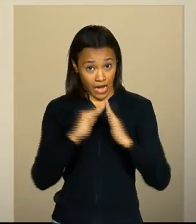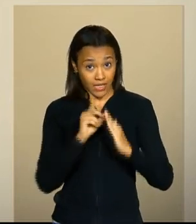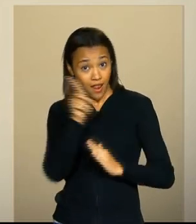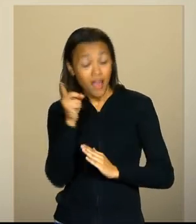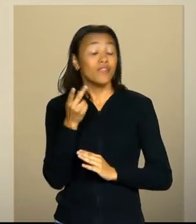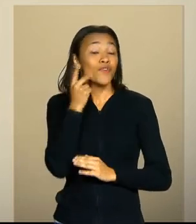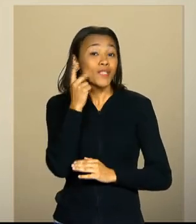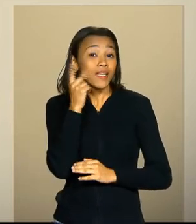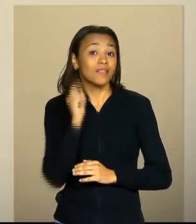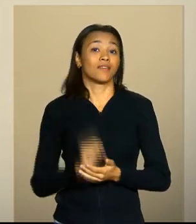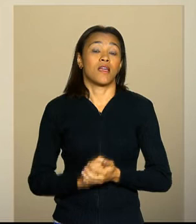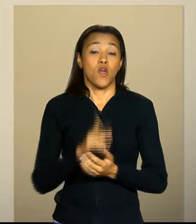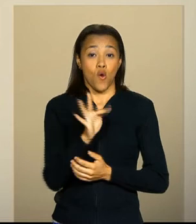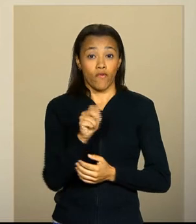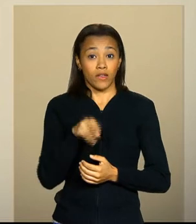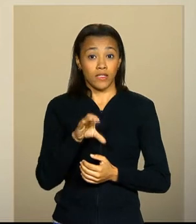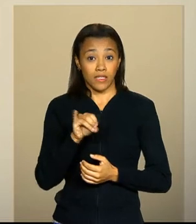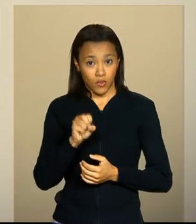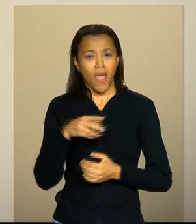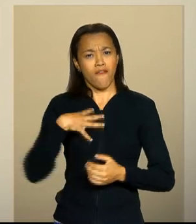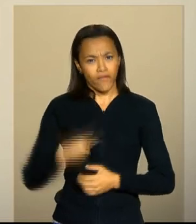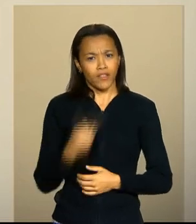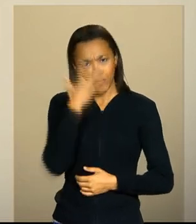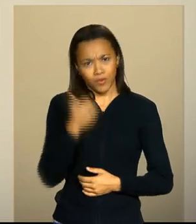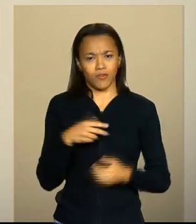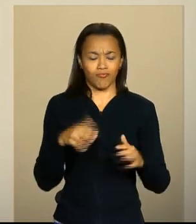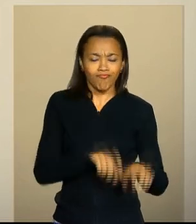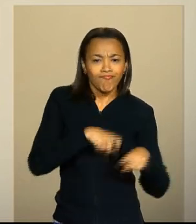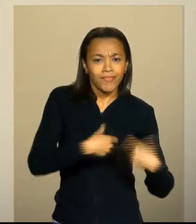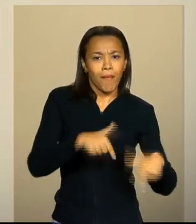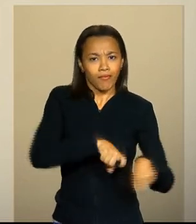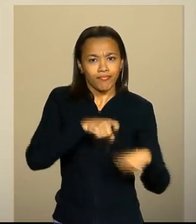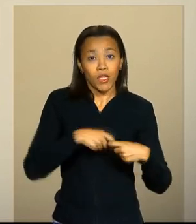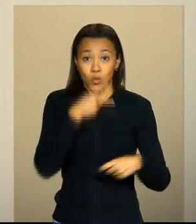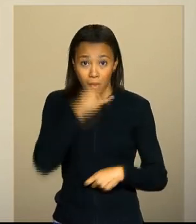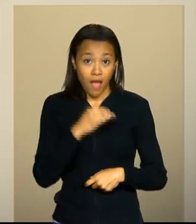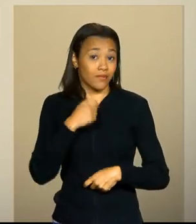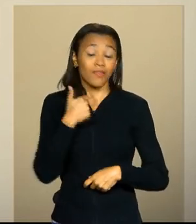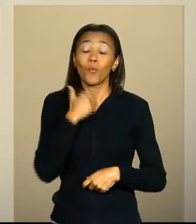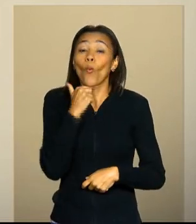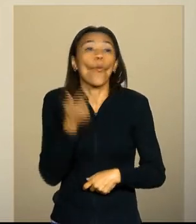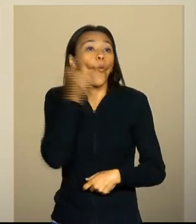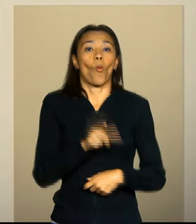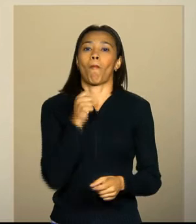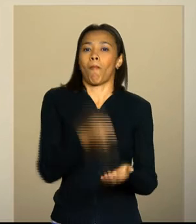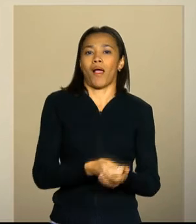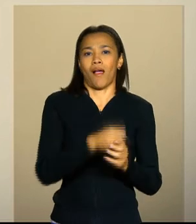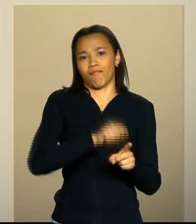no Ceará o Francisco é filho de agricultores e seus pais não têm condições de pagar a mensalidade